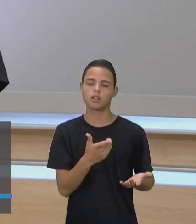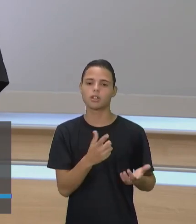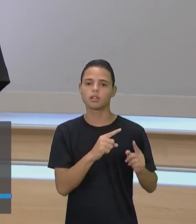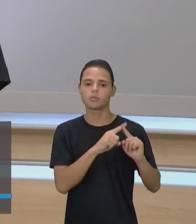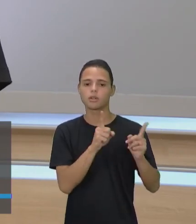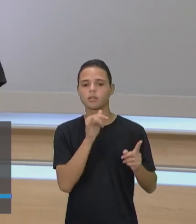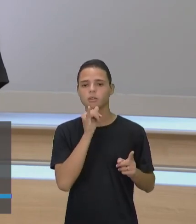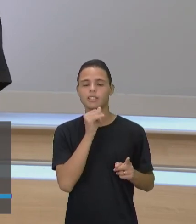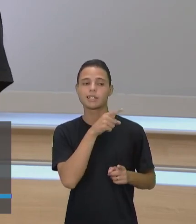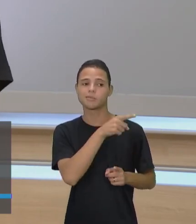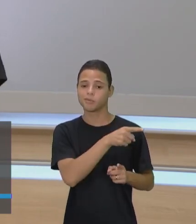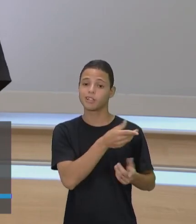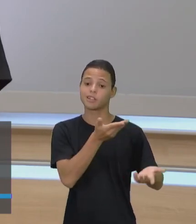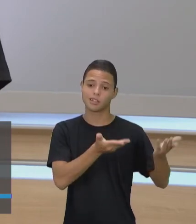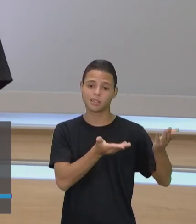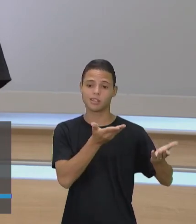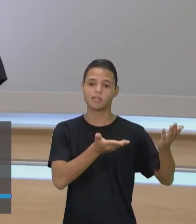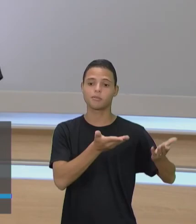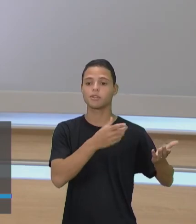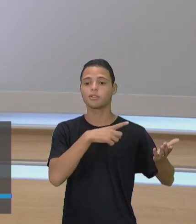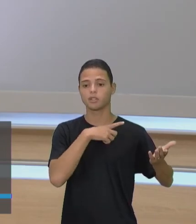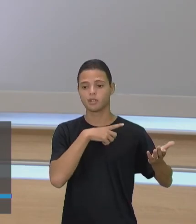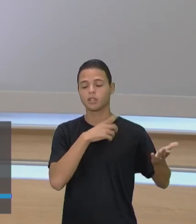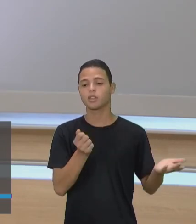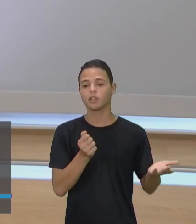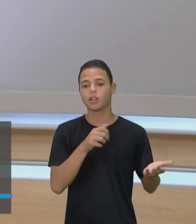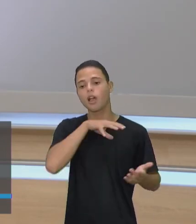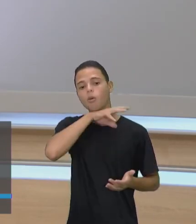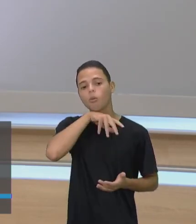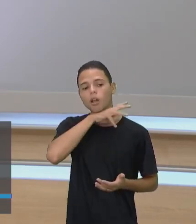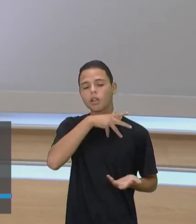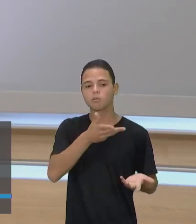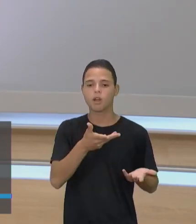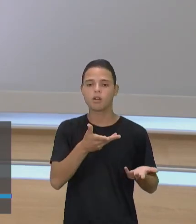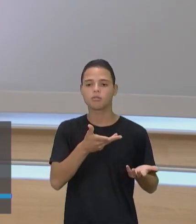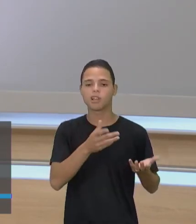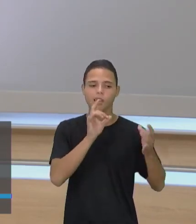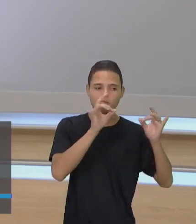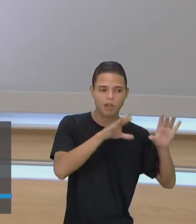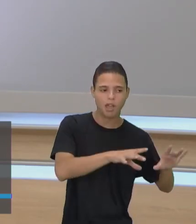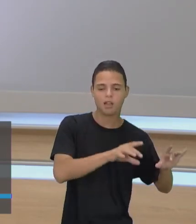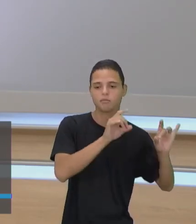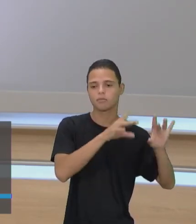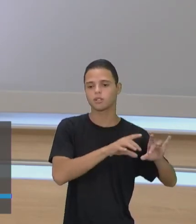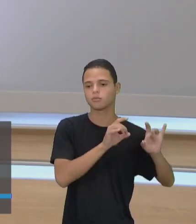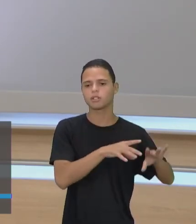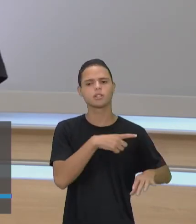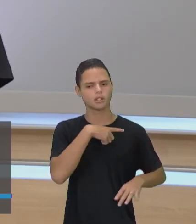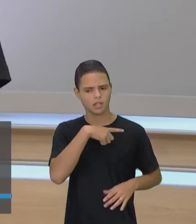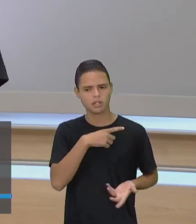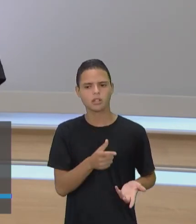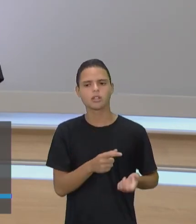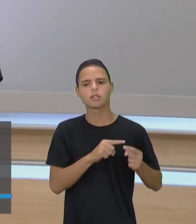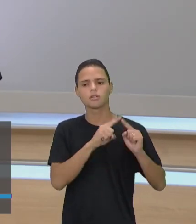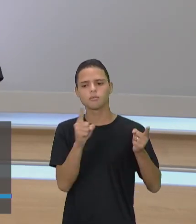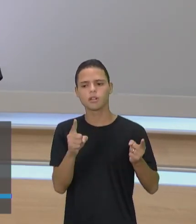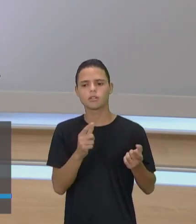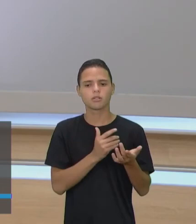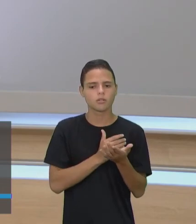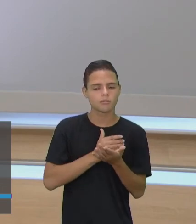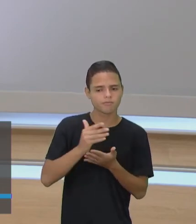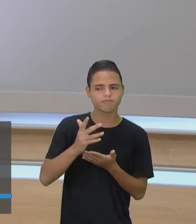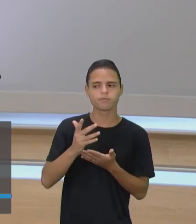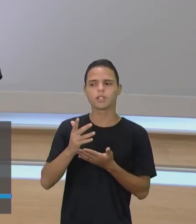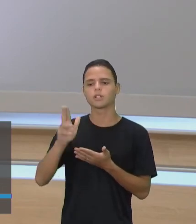planeta Terra. Então, todo lixo que ele produz, né, tá dentro dos ciclos da natureza. Quando a gente começa a produzir